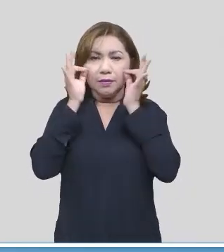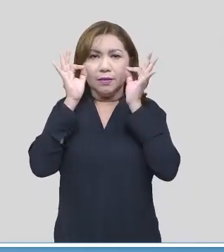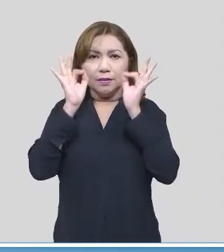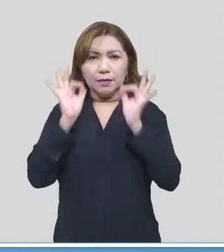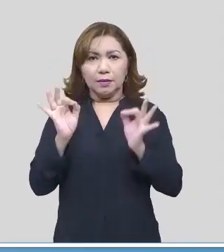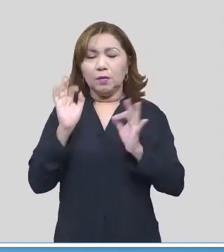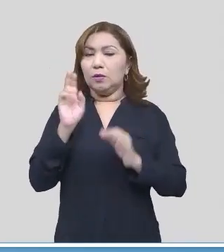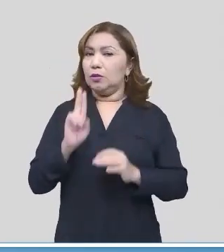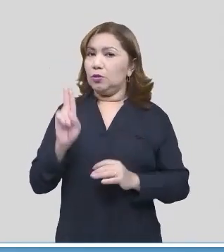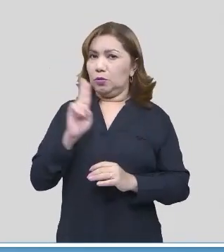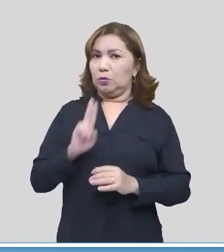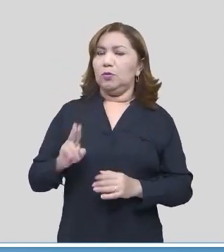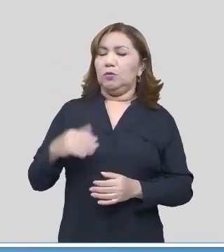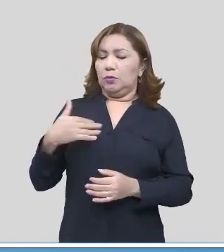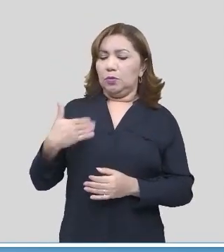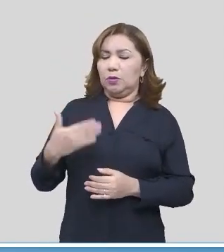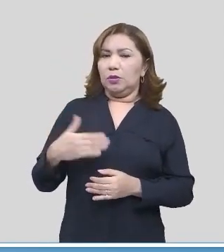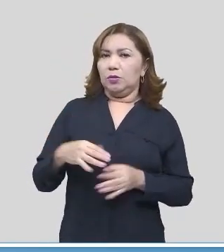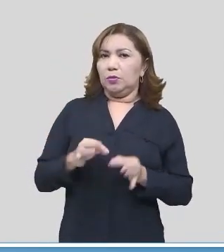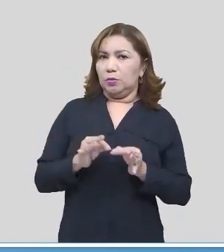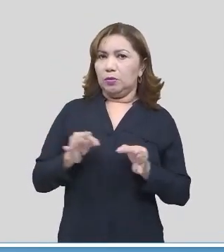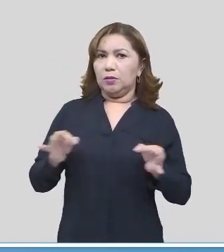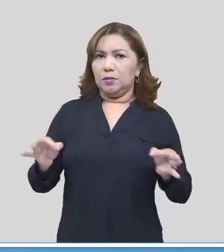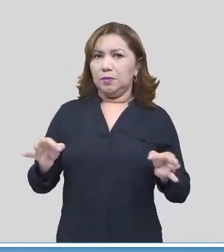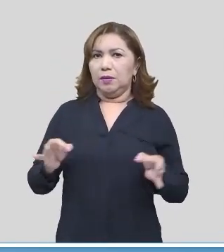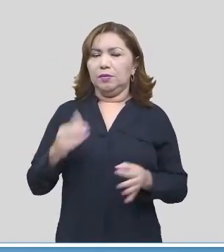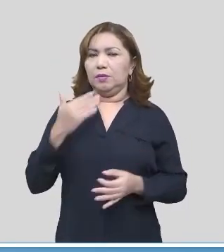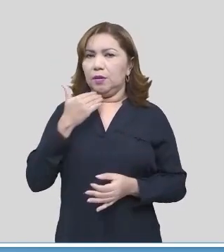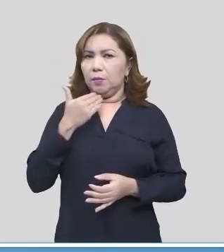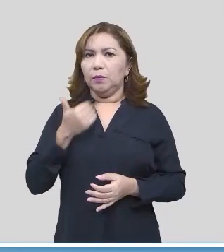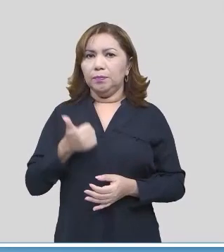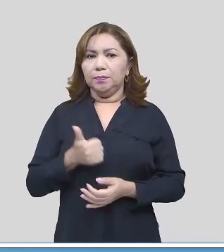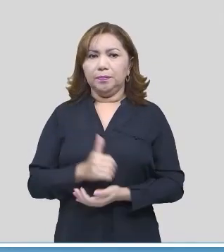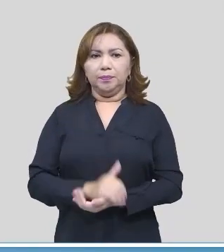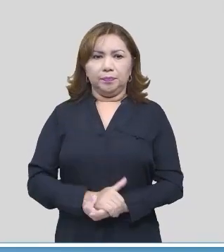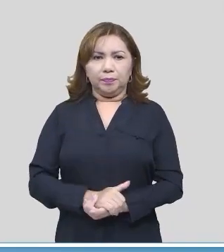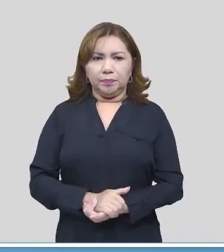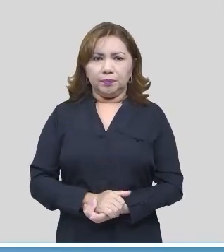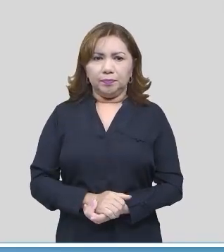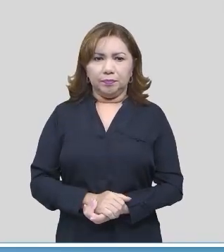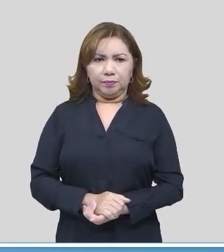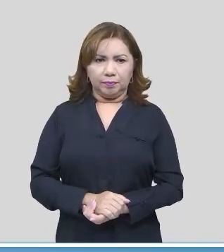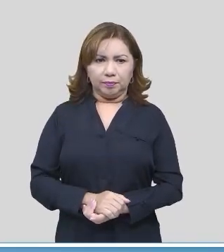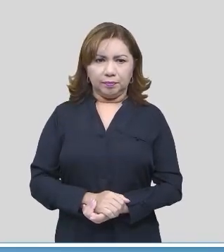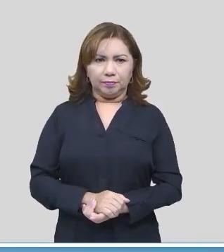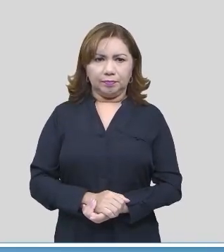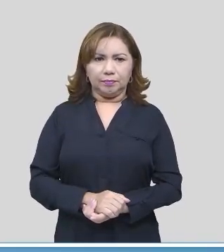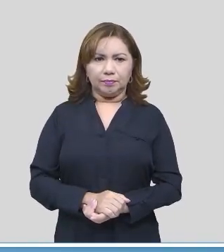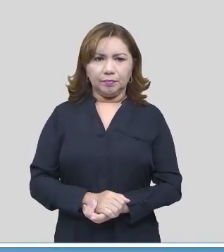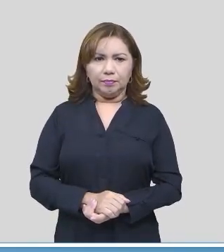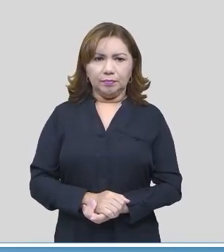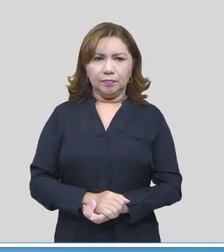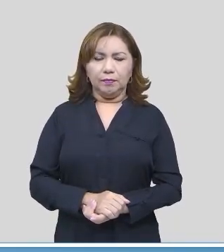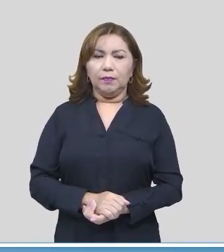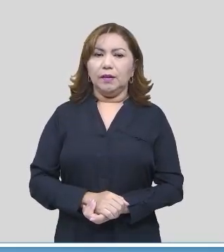medidas de comprimento, centímetros. Vamos continuar. Se pegarmos o